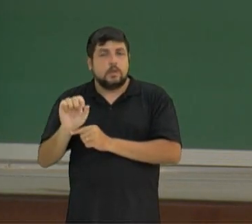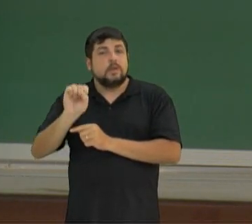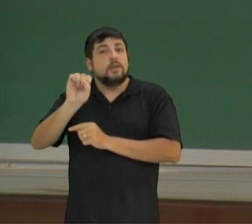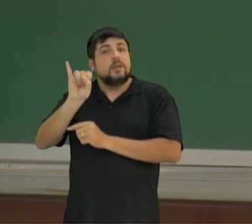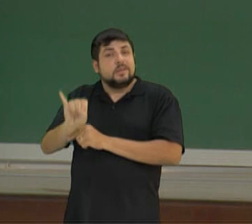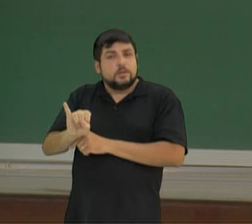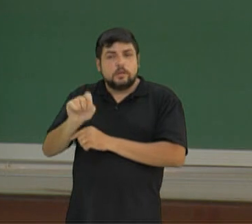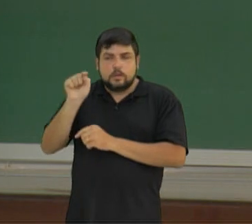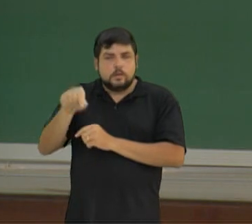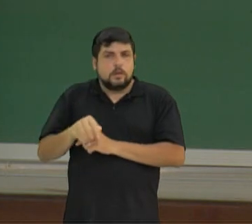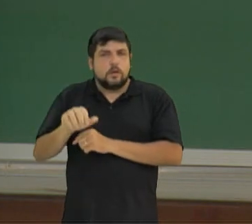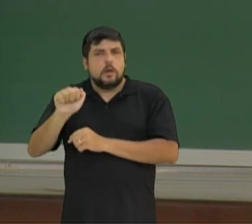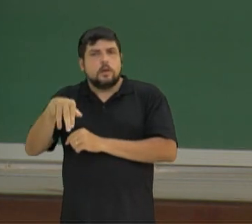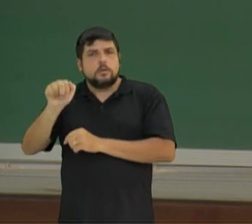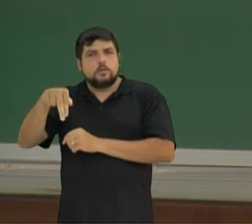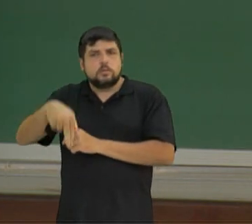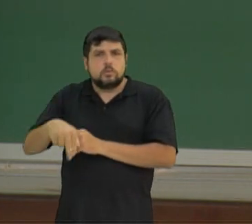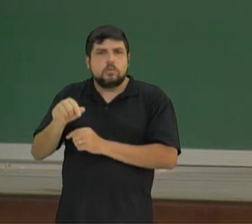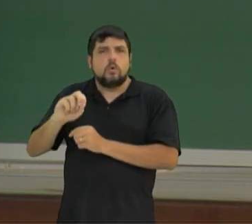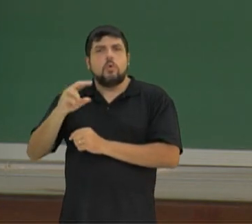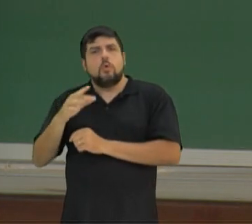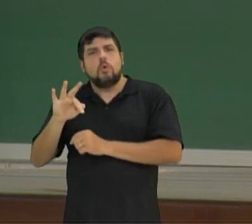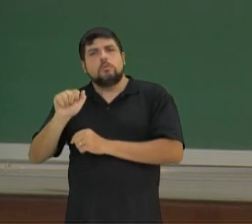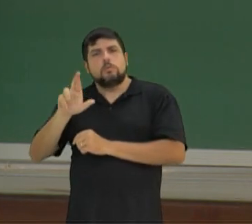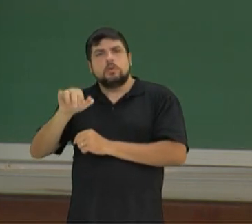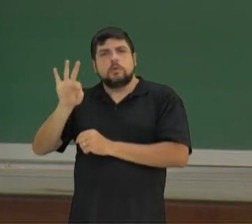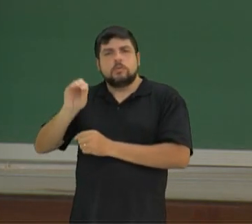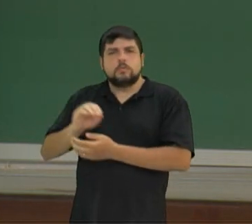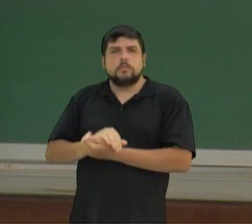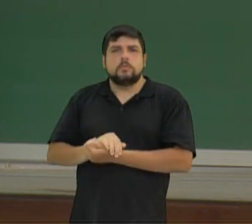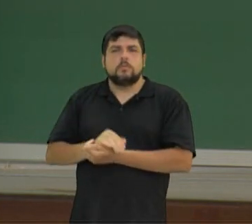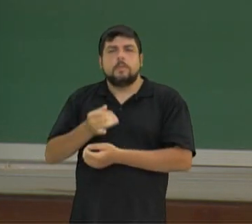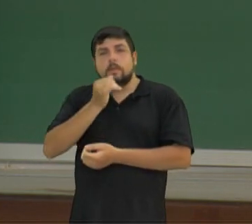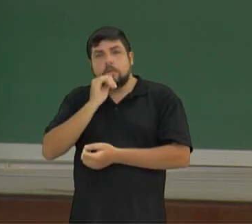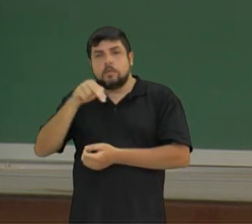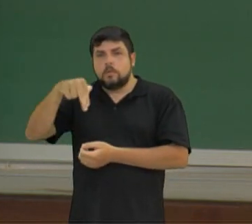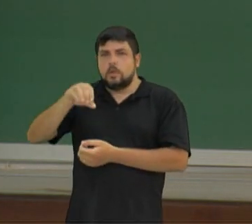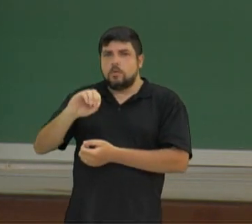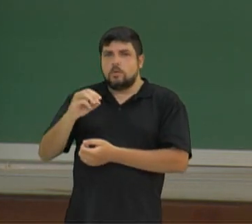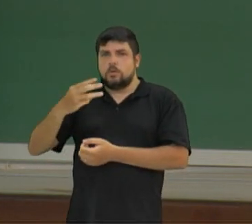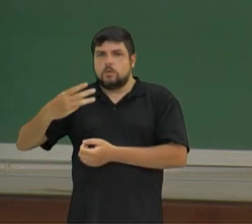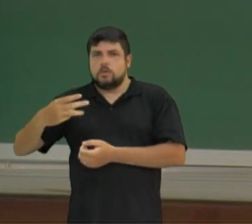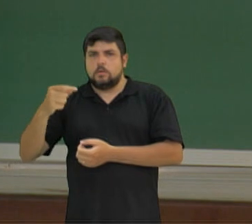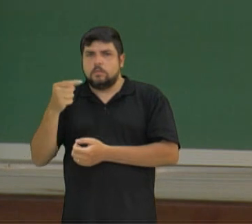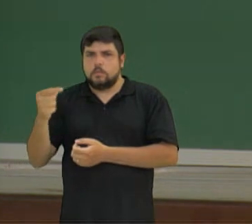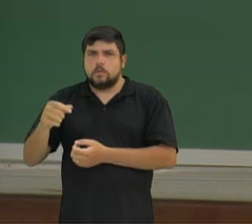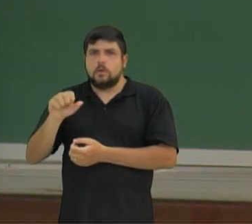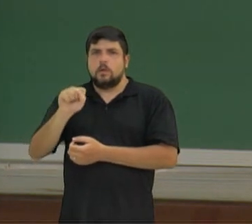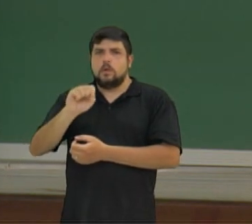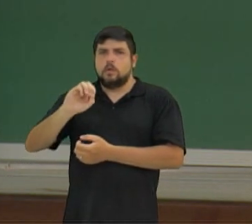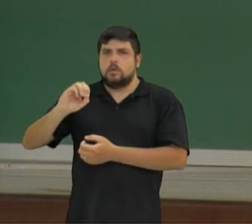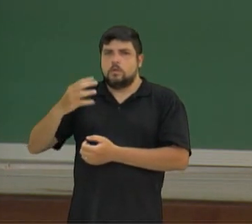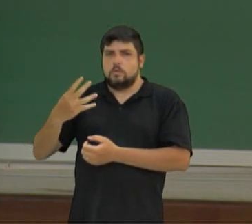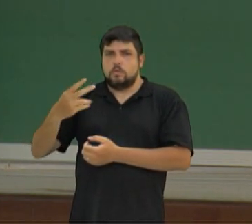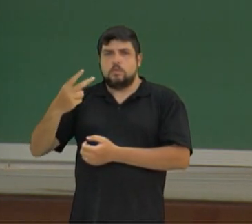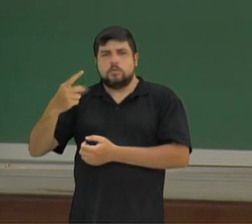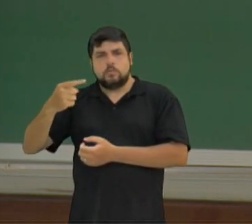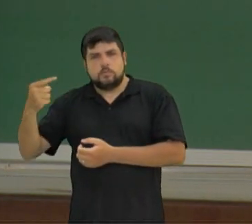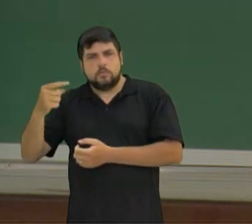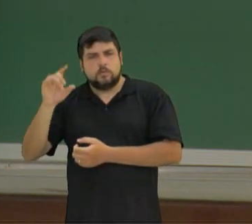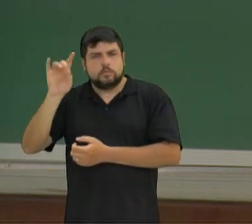forem ânions oxigenados ou fluoreto. Por exemplo, NO3-, SO4-2- ou o